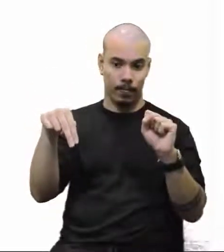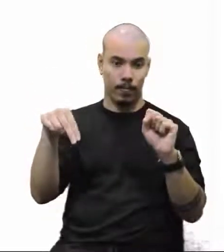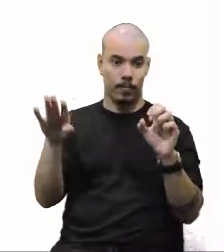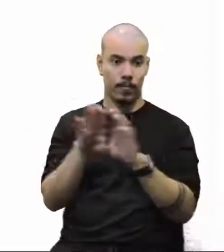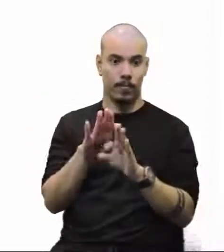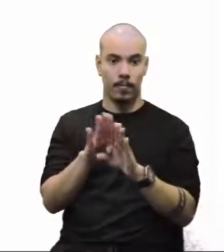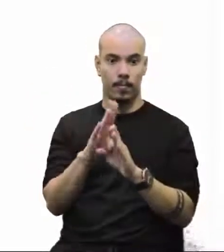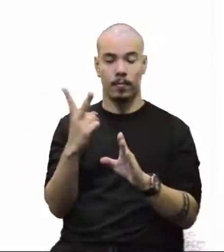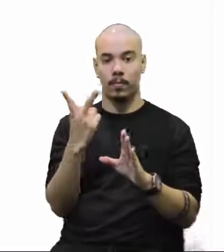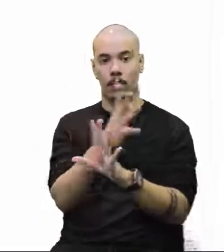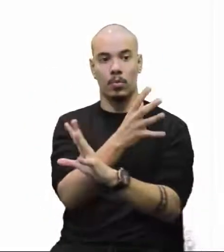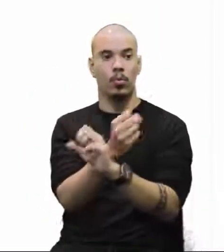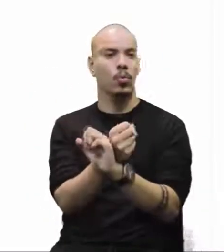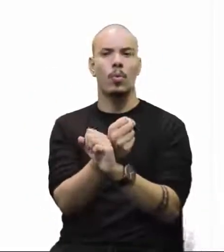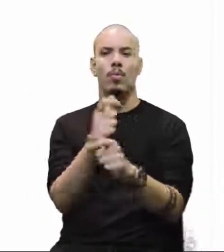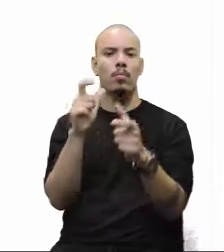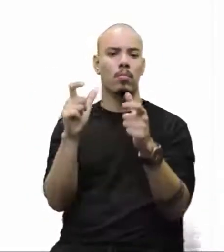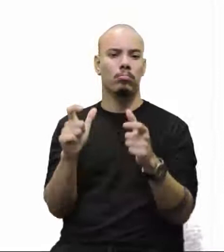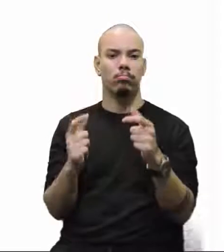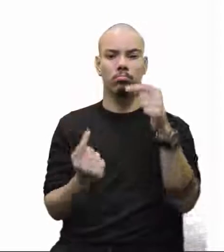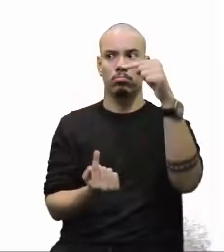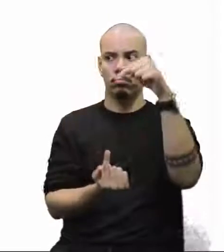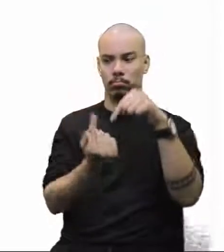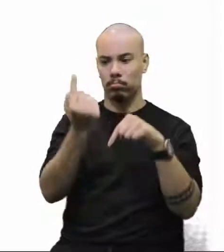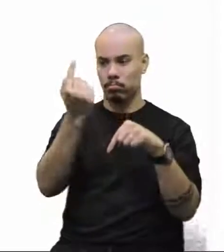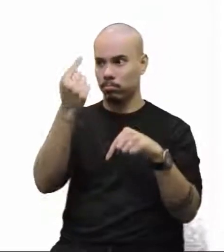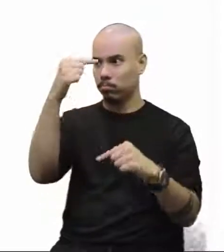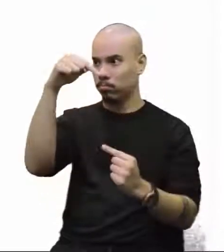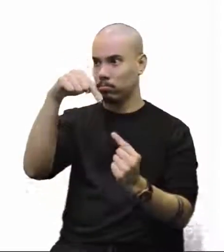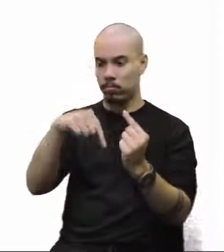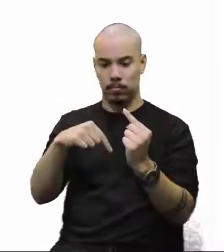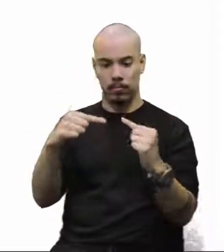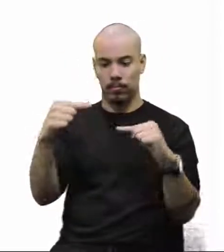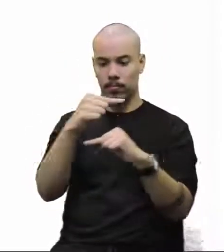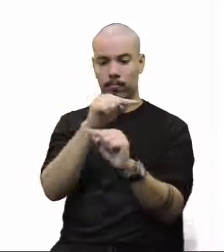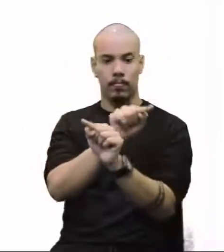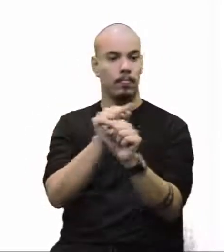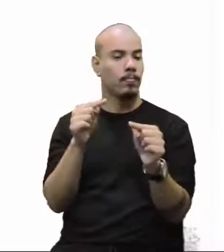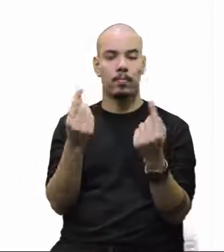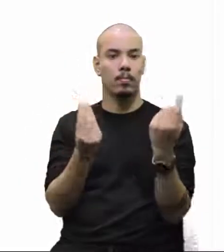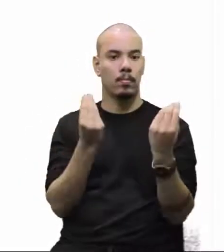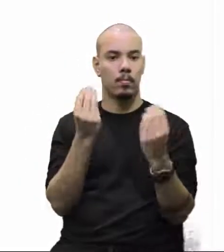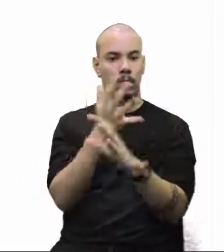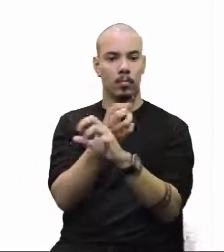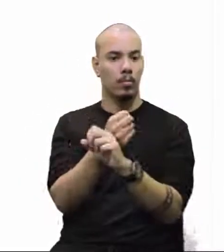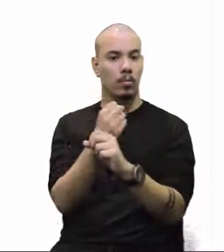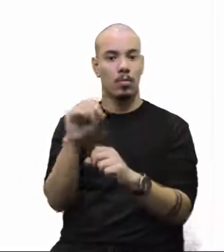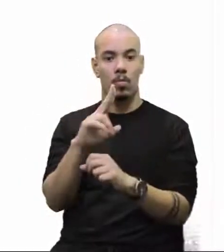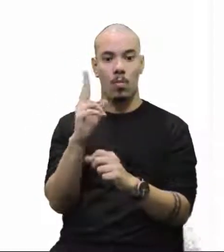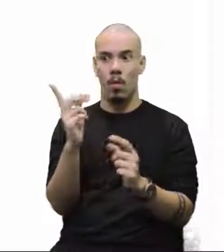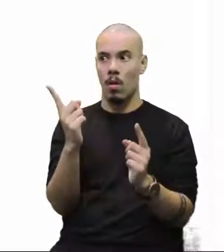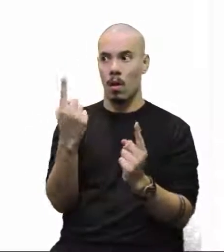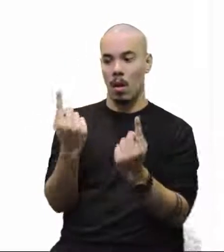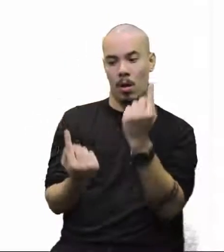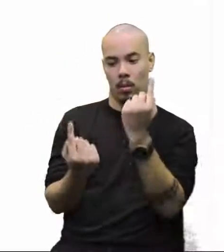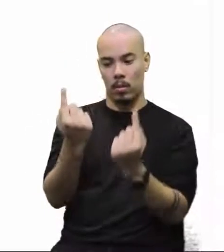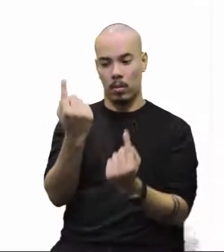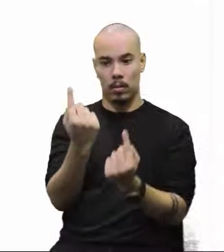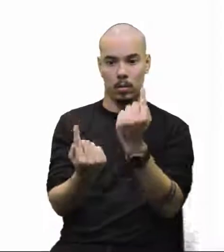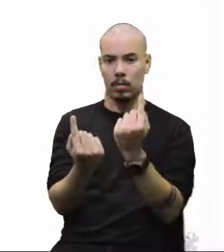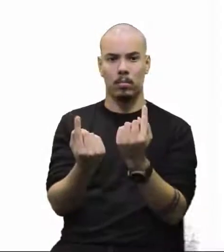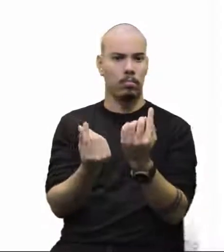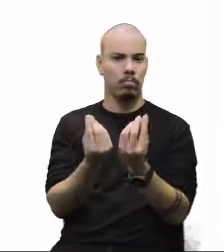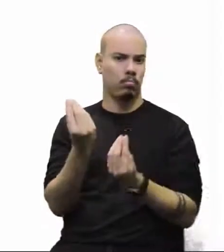se deslocar para cima, para baixo, será atraído e repelido de forma alternada, já que é uma corrente